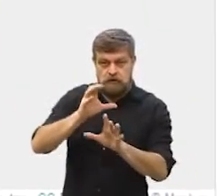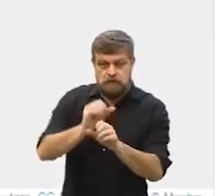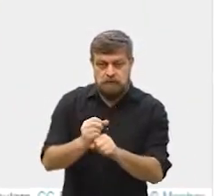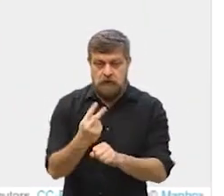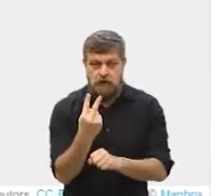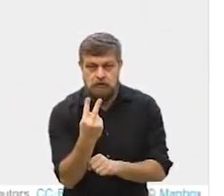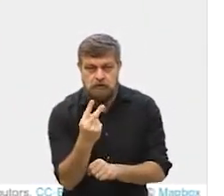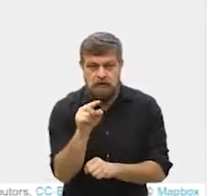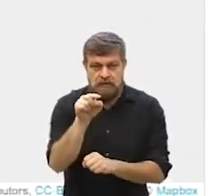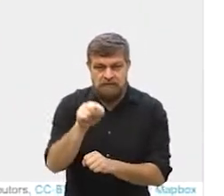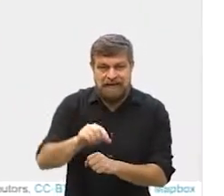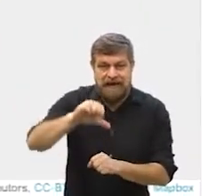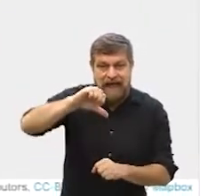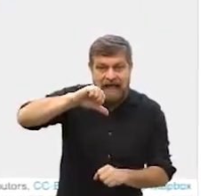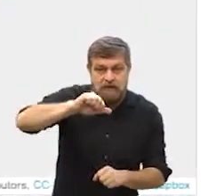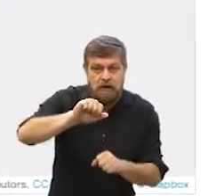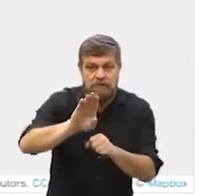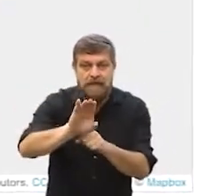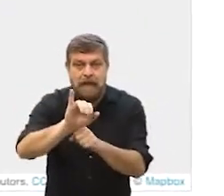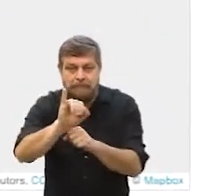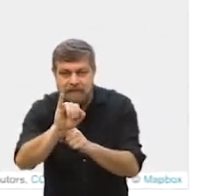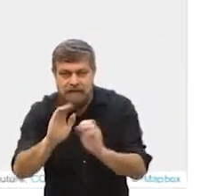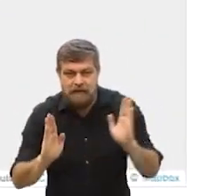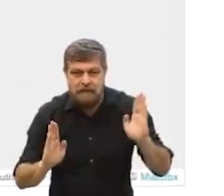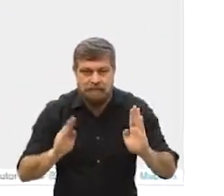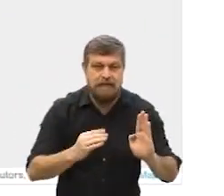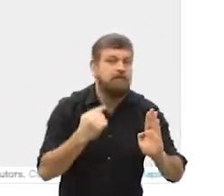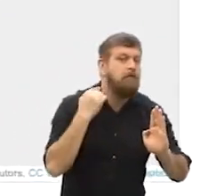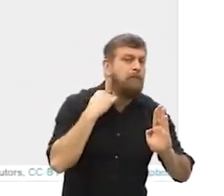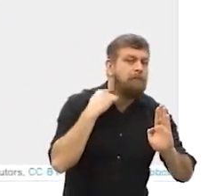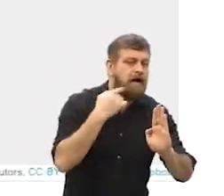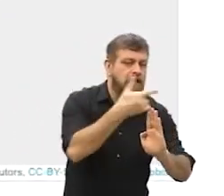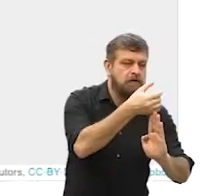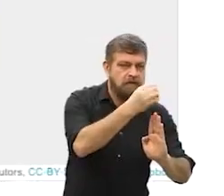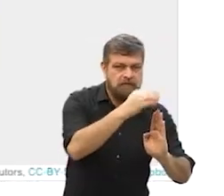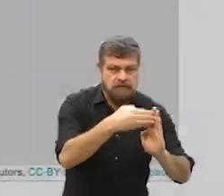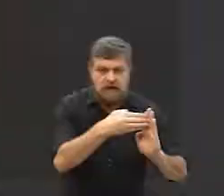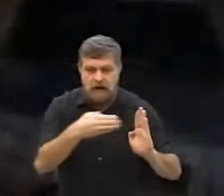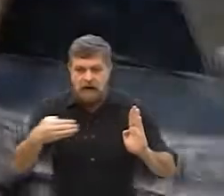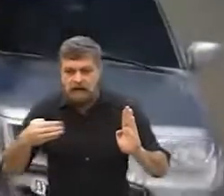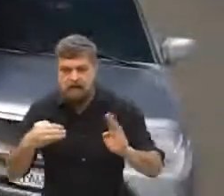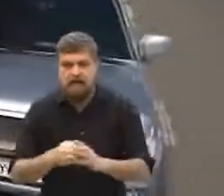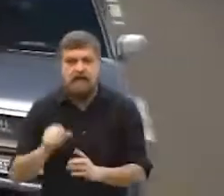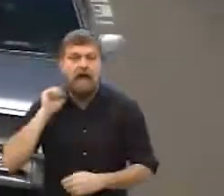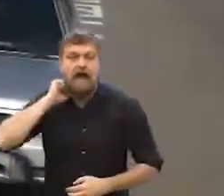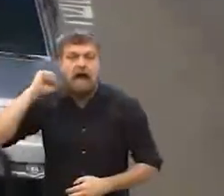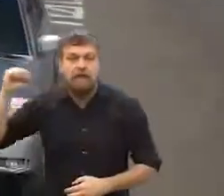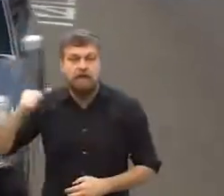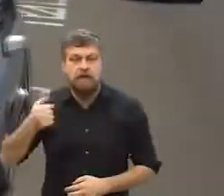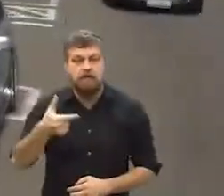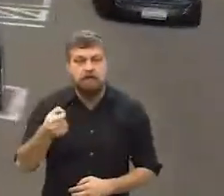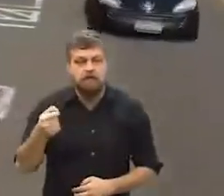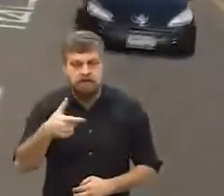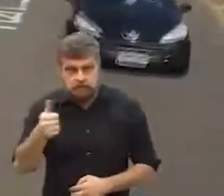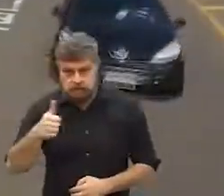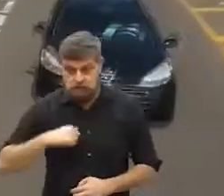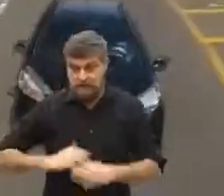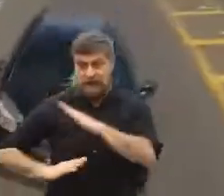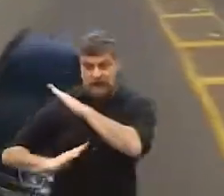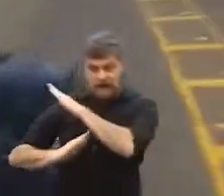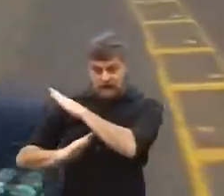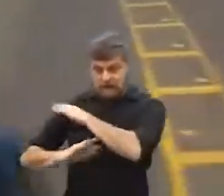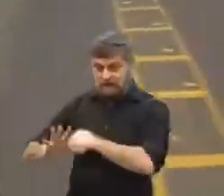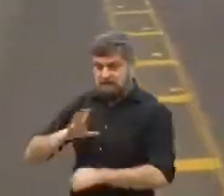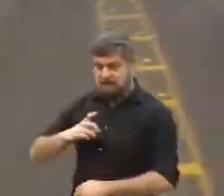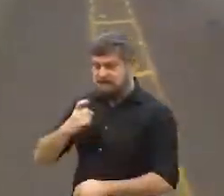2,9 bilhões de reais no período de maio de 2020 abril de 2021 o legislativo campineiro tem um